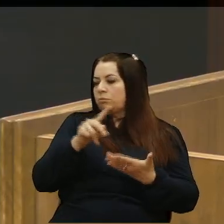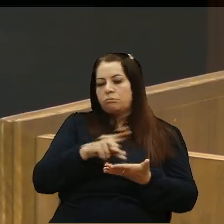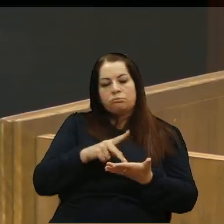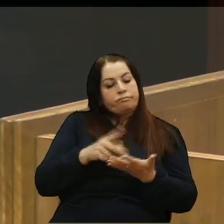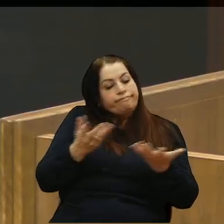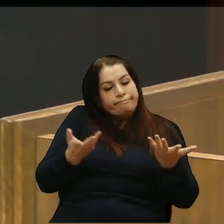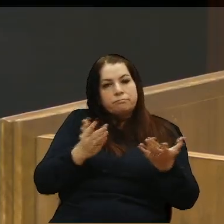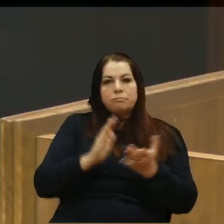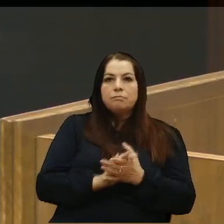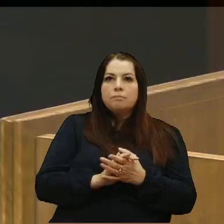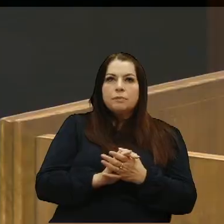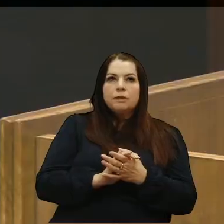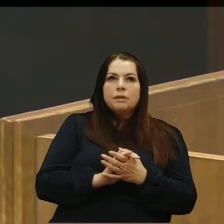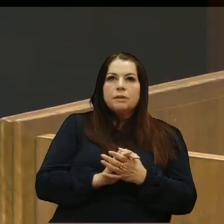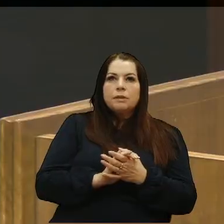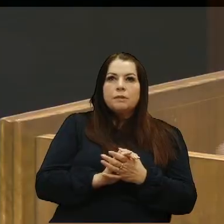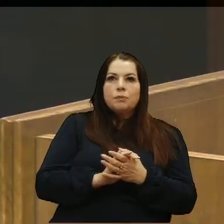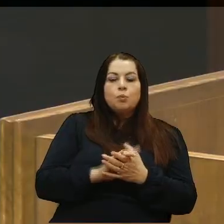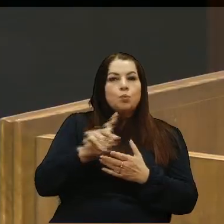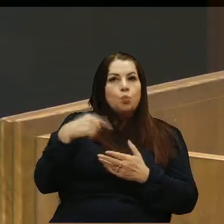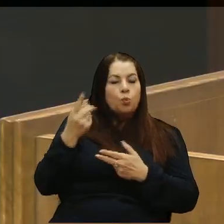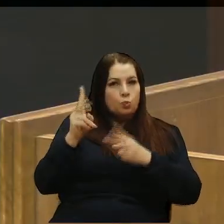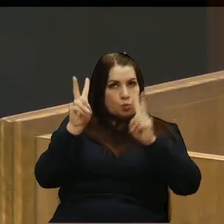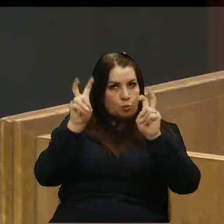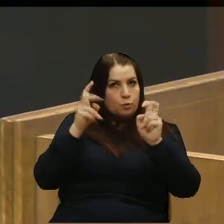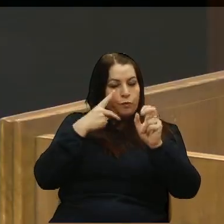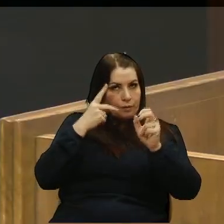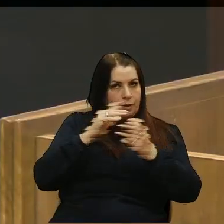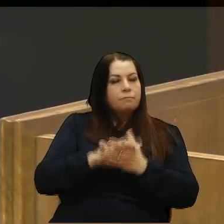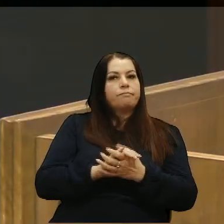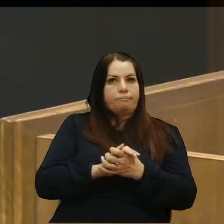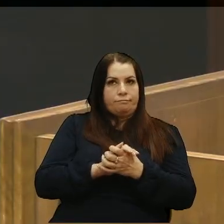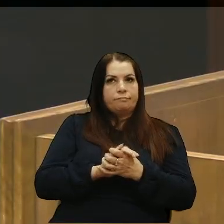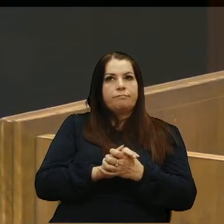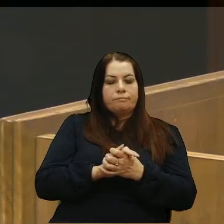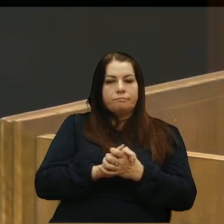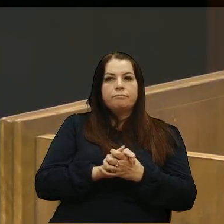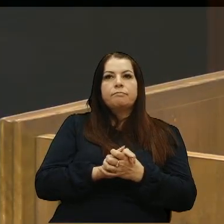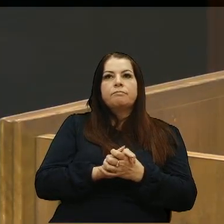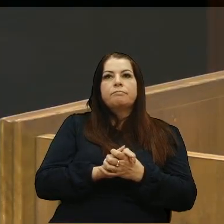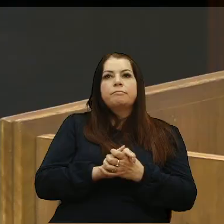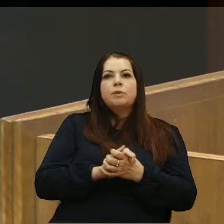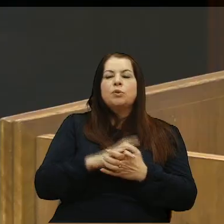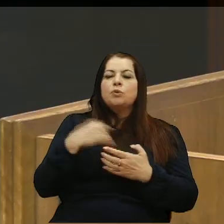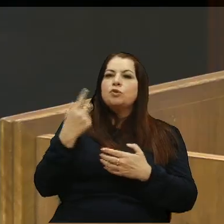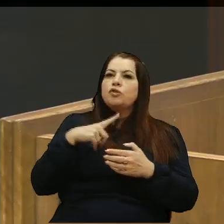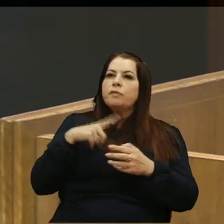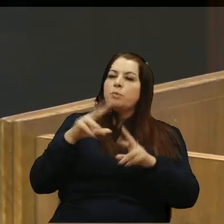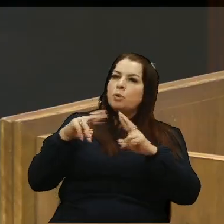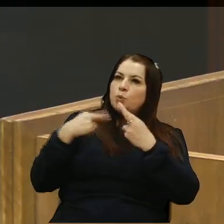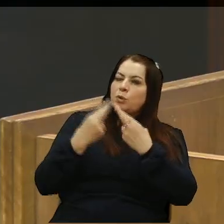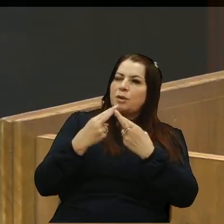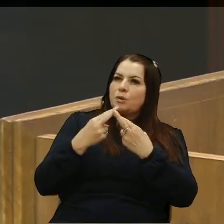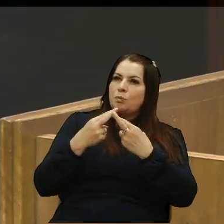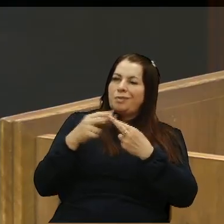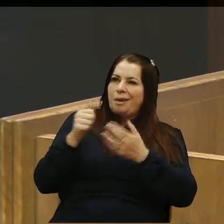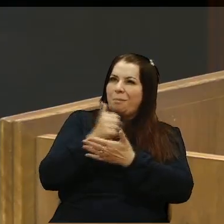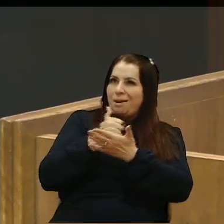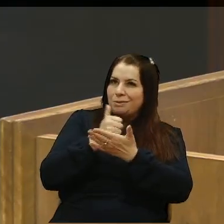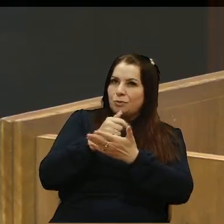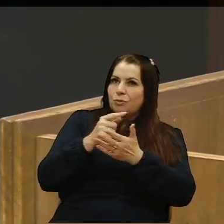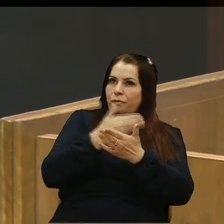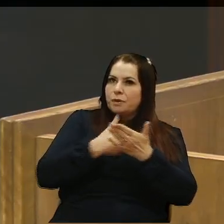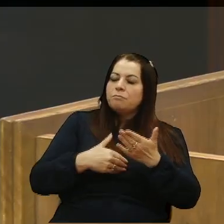Mas, enfim. O outro assunto que eu quero falar, e que nós tivemos uma reunião da base essa semana e que foi